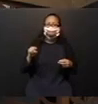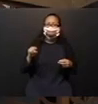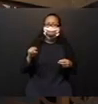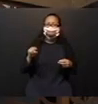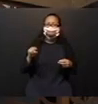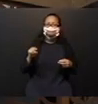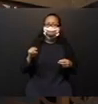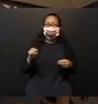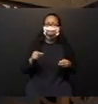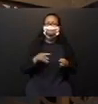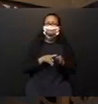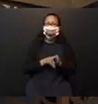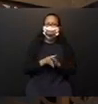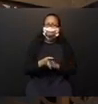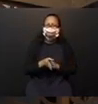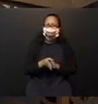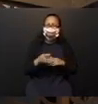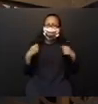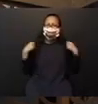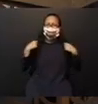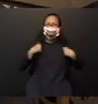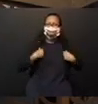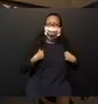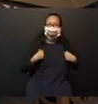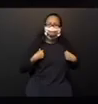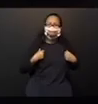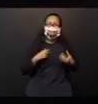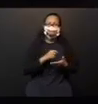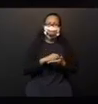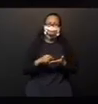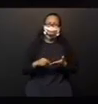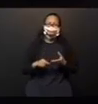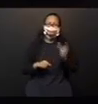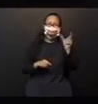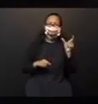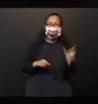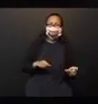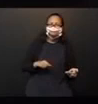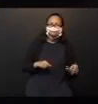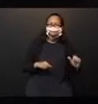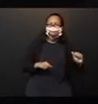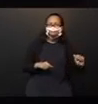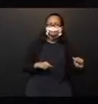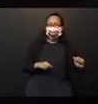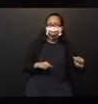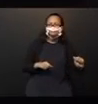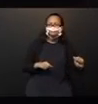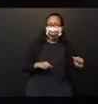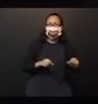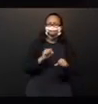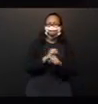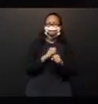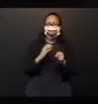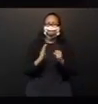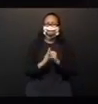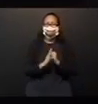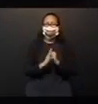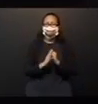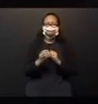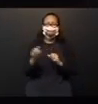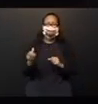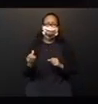costuma trazer na mochila. Escreva na coluna A os substantivos que nomeiam 6